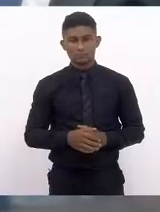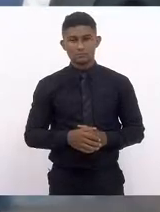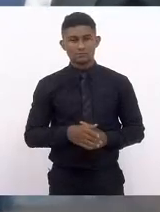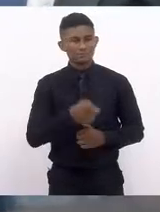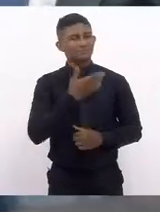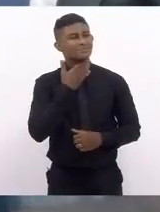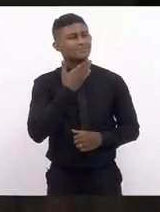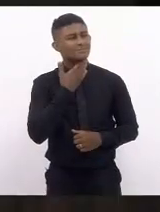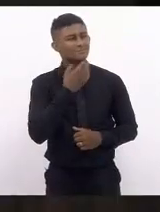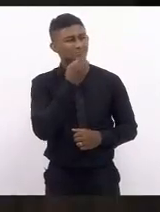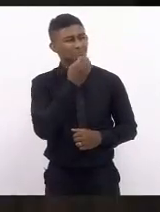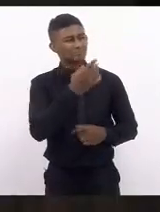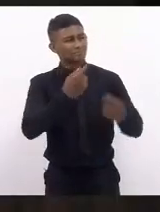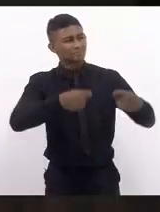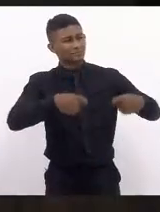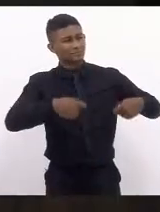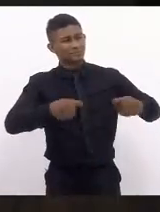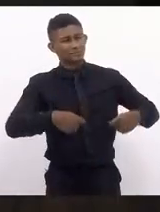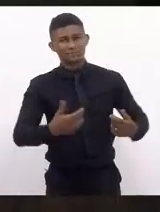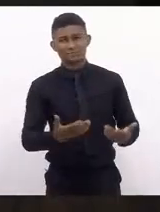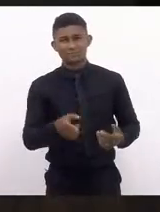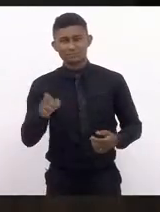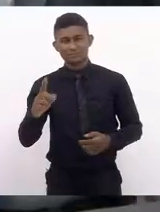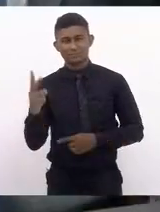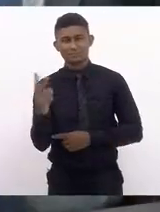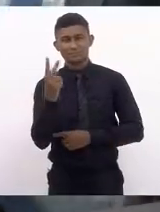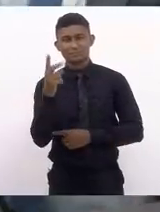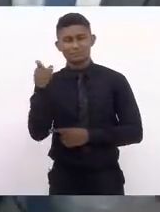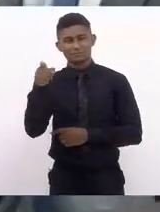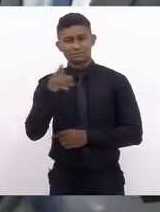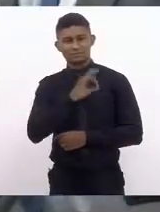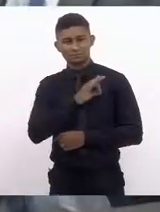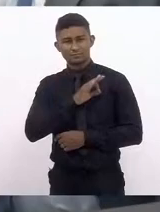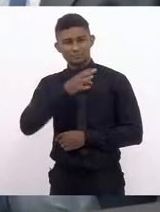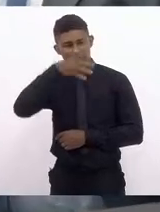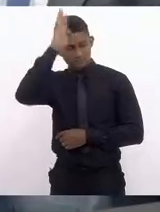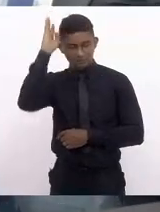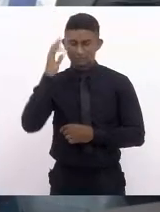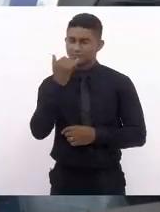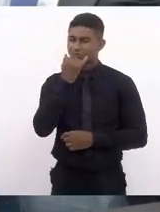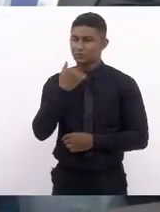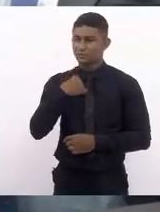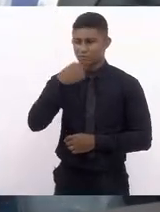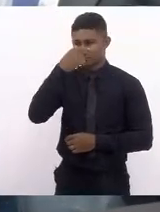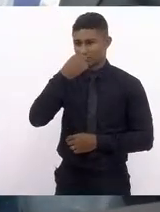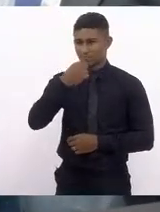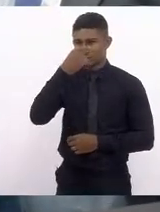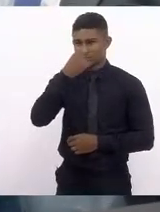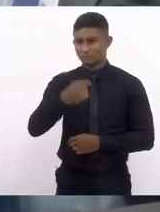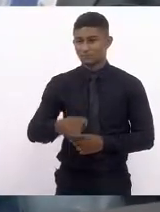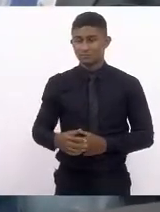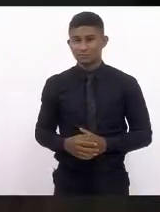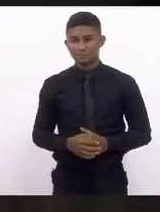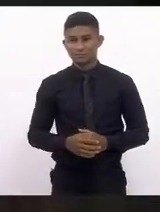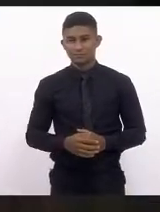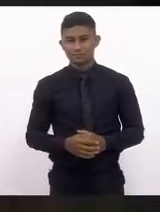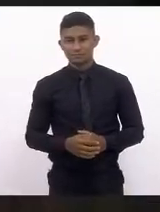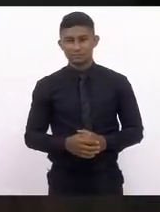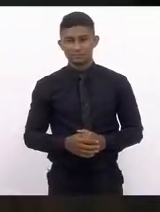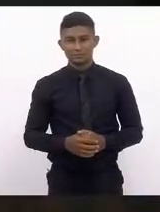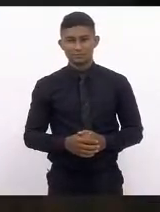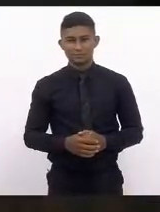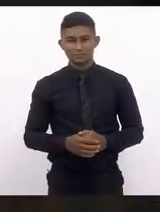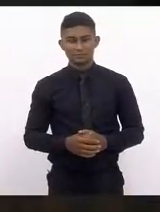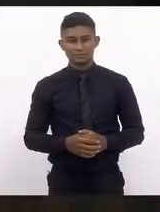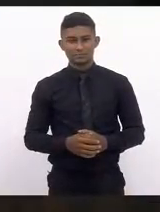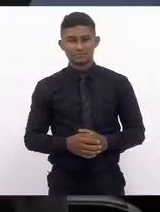gripado vai estar valorizando o policial bombeiro sede o seu presente oh alô alô por